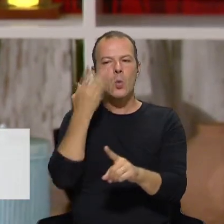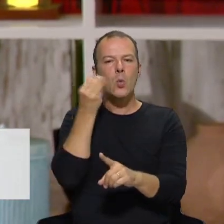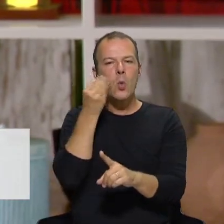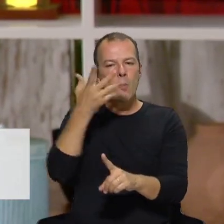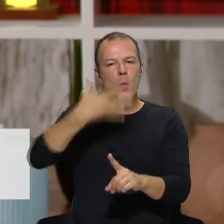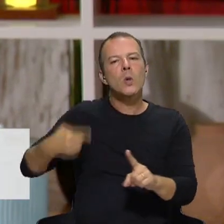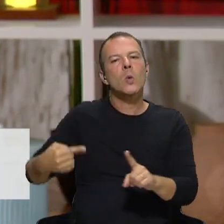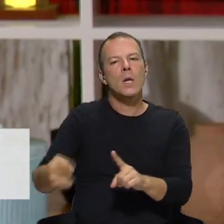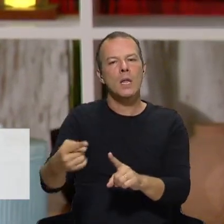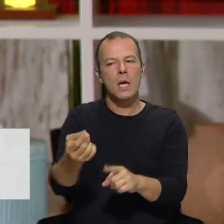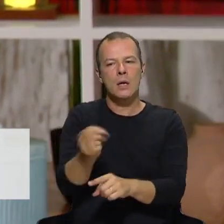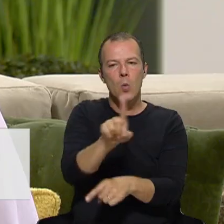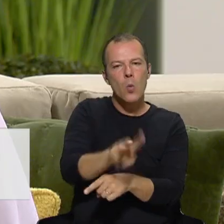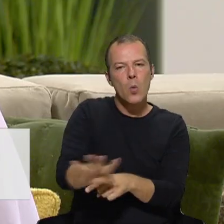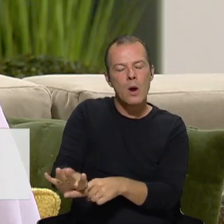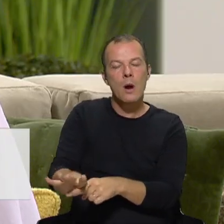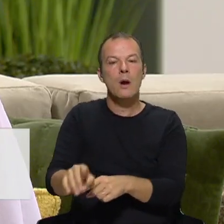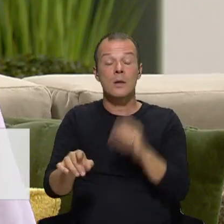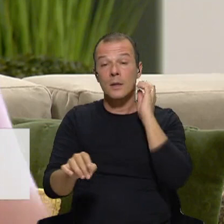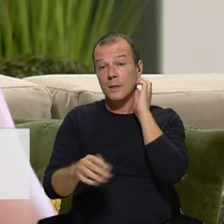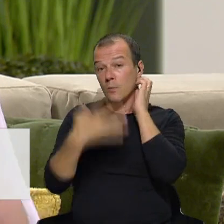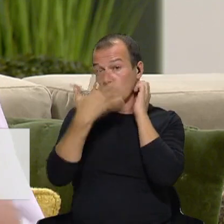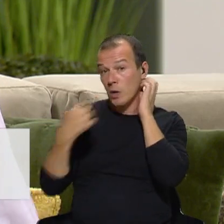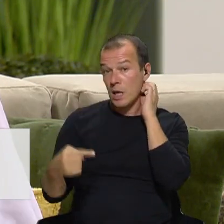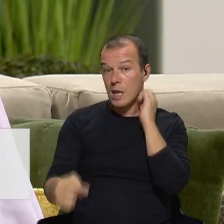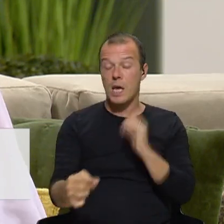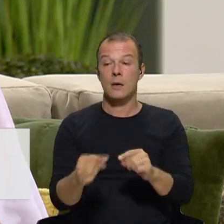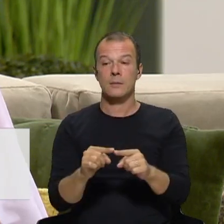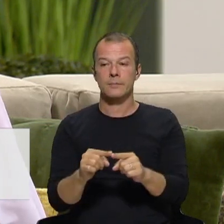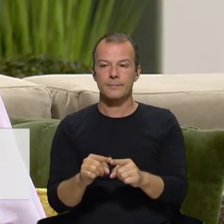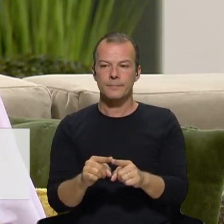dia a dia na primária? Portanto, o meu dia a dia começou por ser